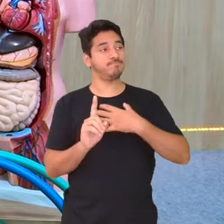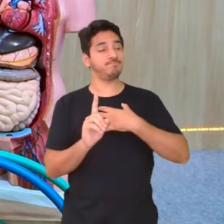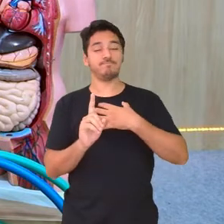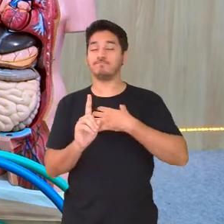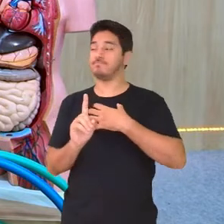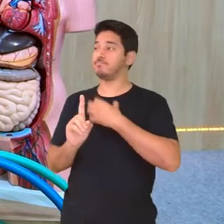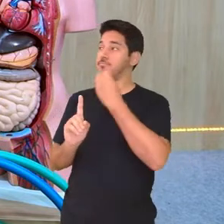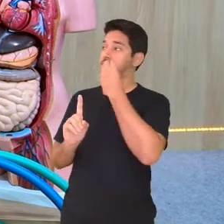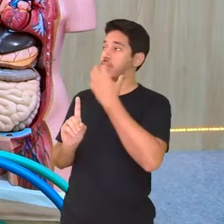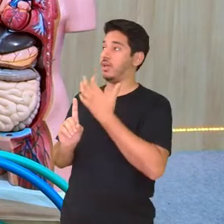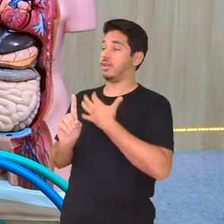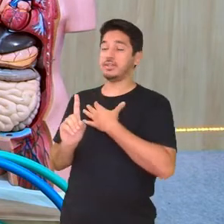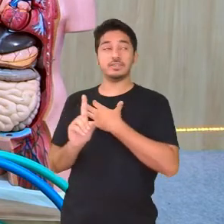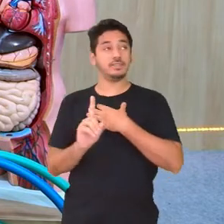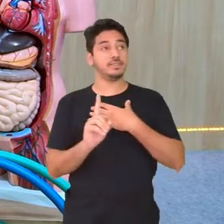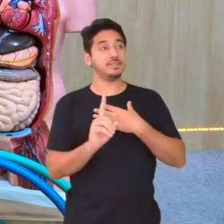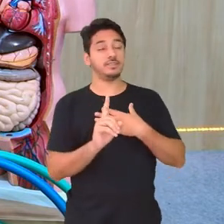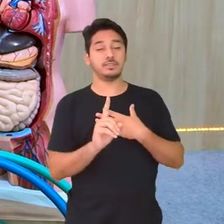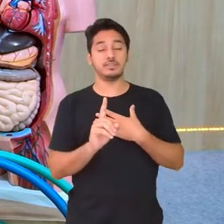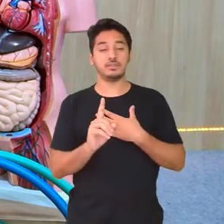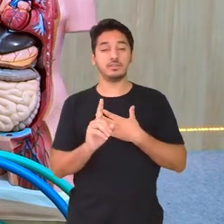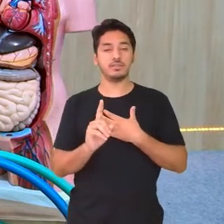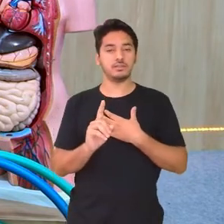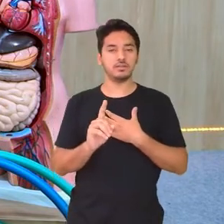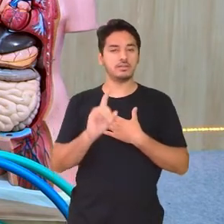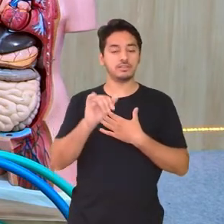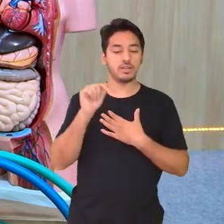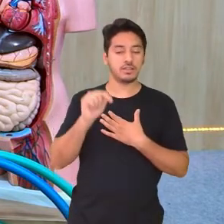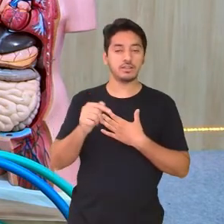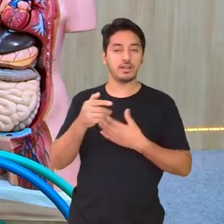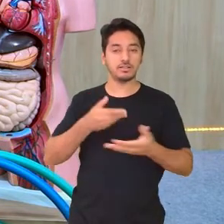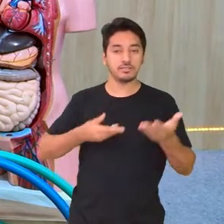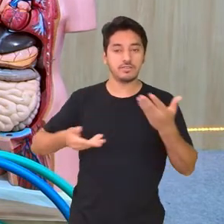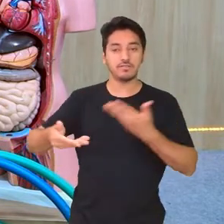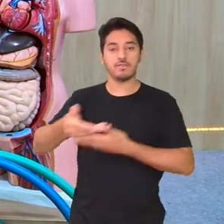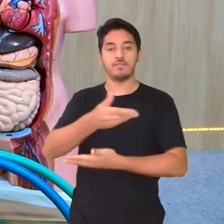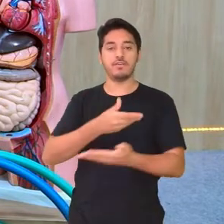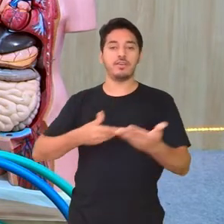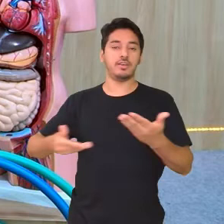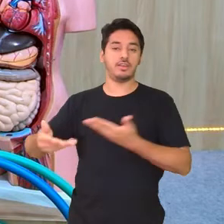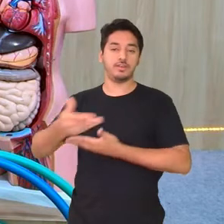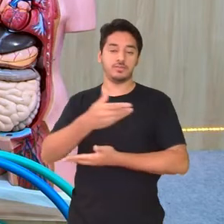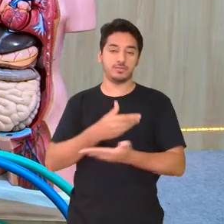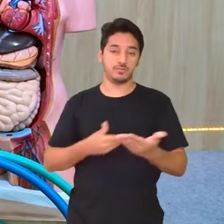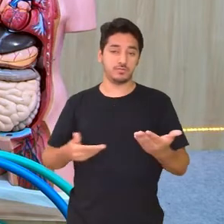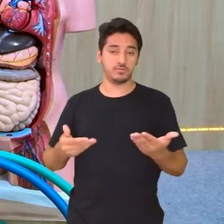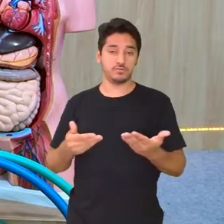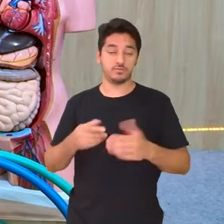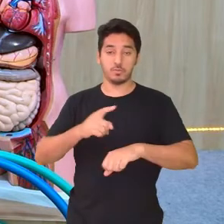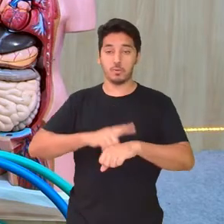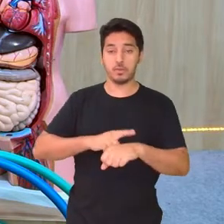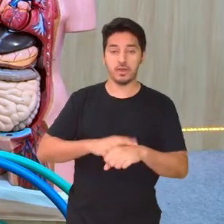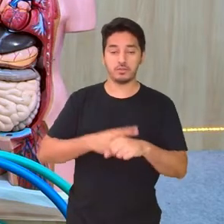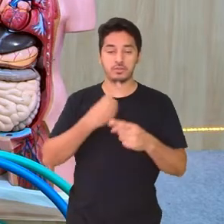está se sentindo contemplado, se ele está se envolvendo com a sua atividade, com o seu